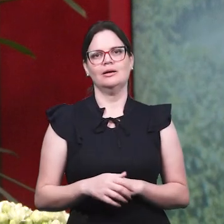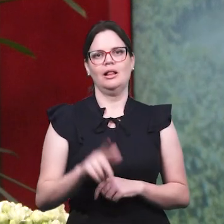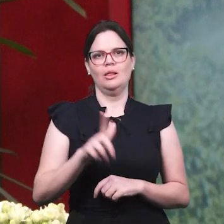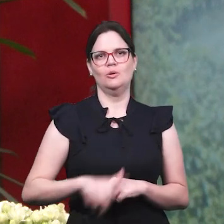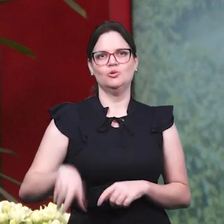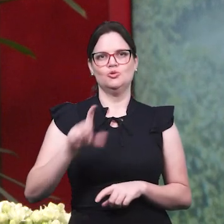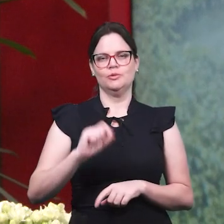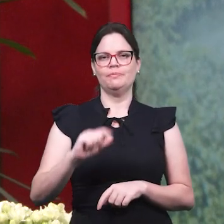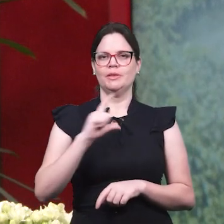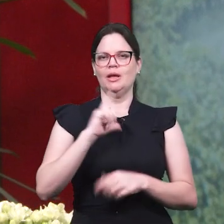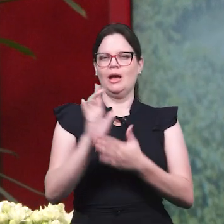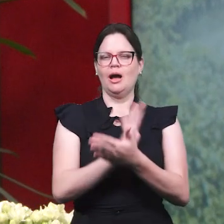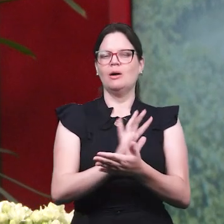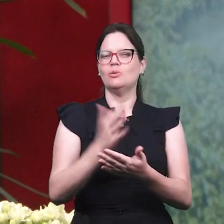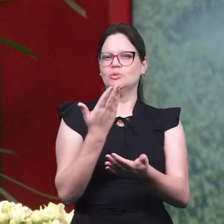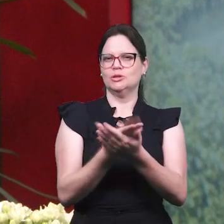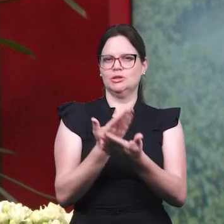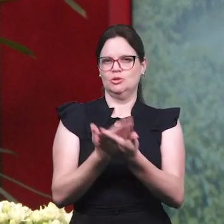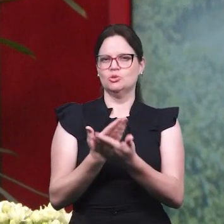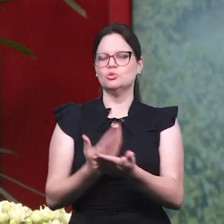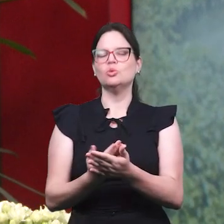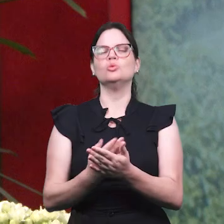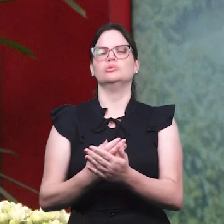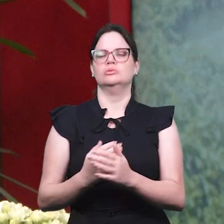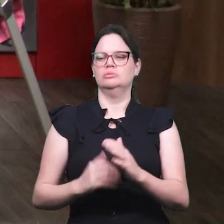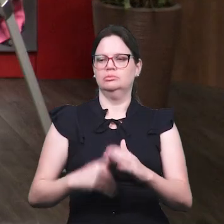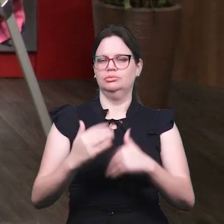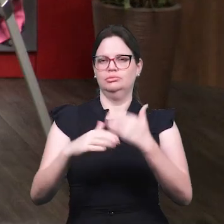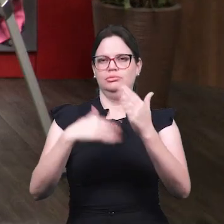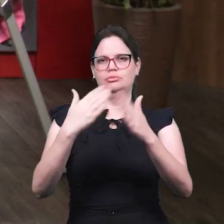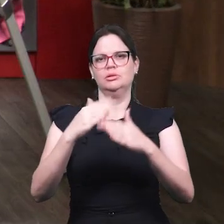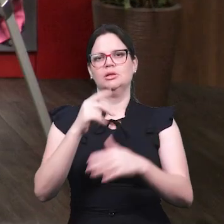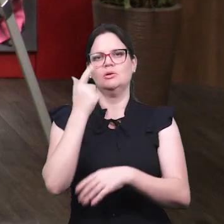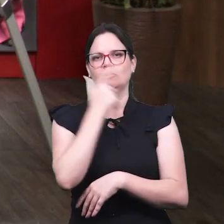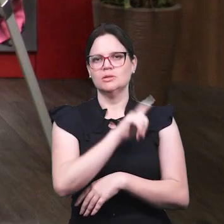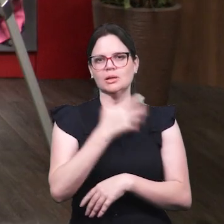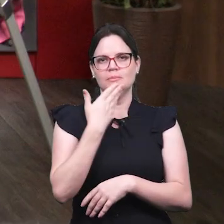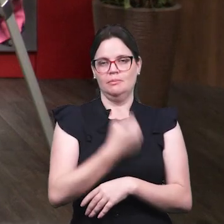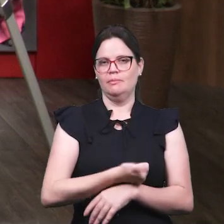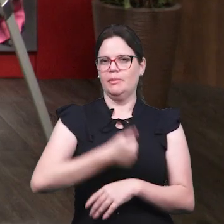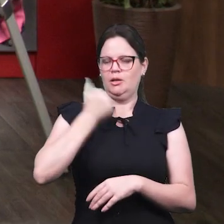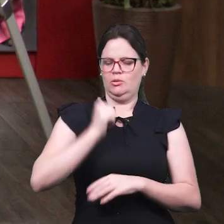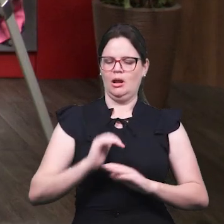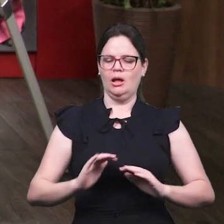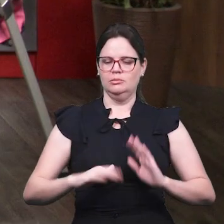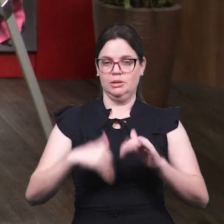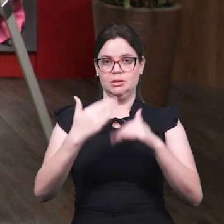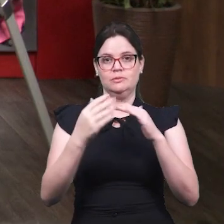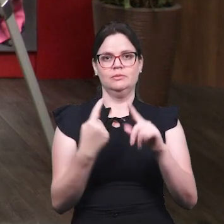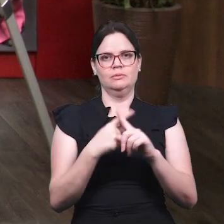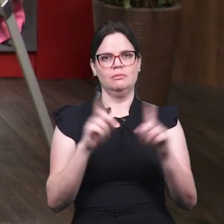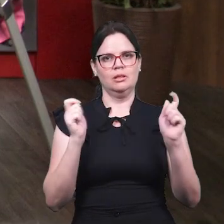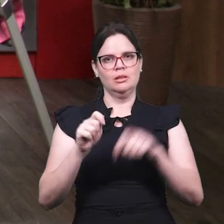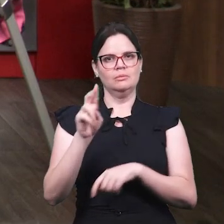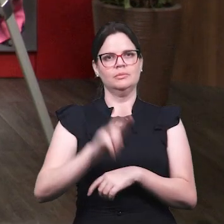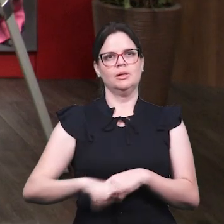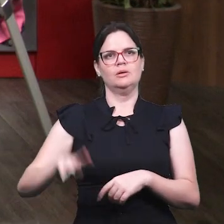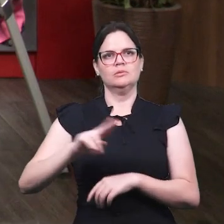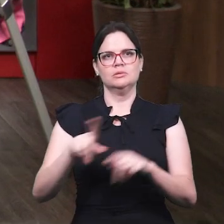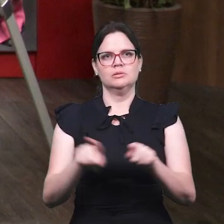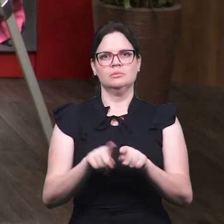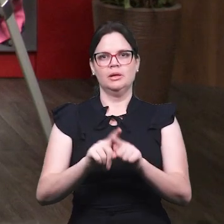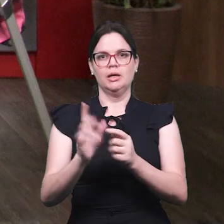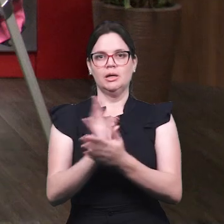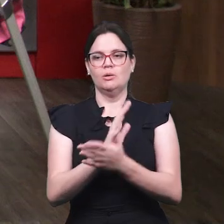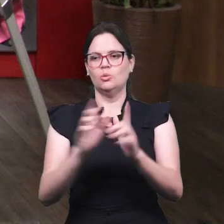que existem muitos estudos ainda para chegarem em alguns níveis assim de aplicação, mas você pode usar esse material até em